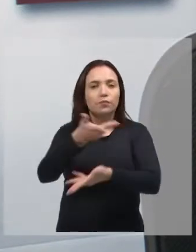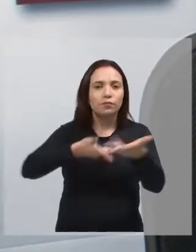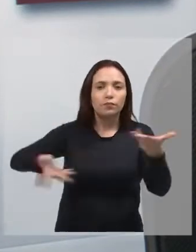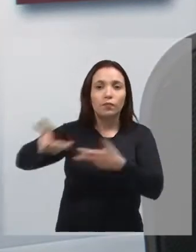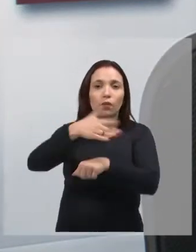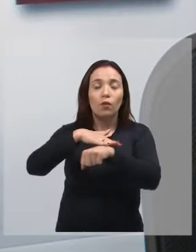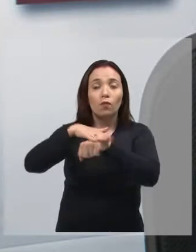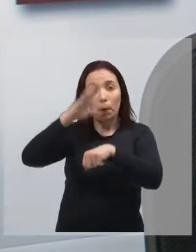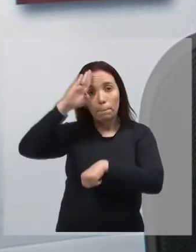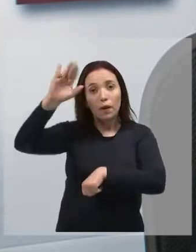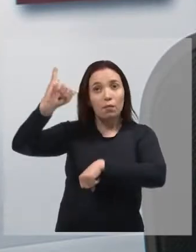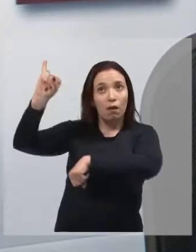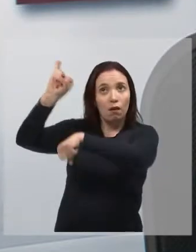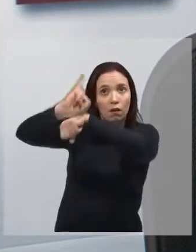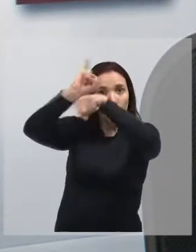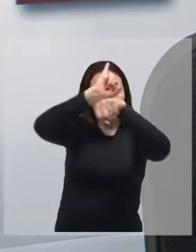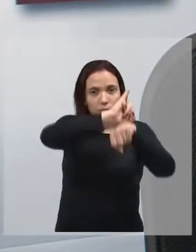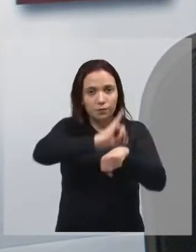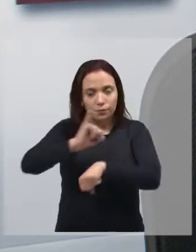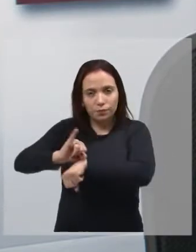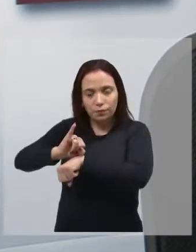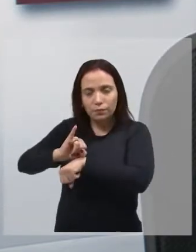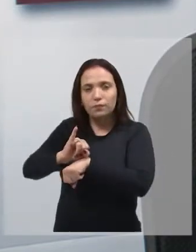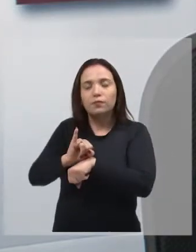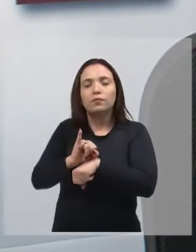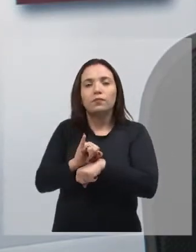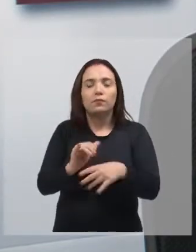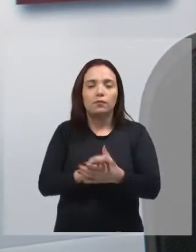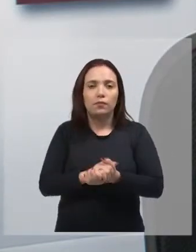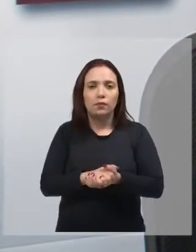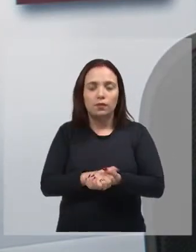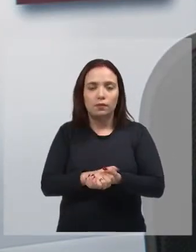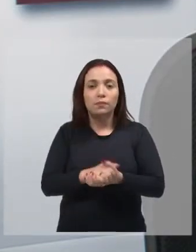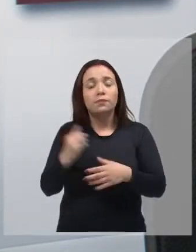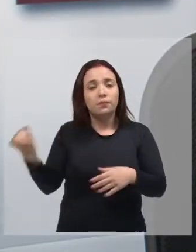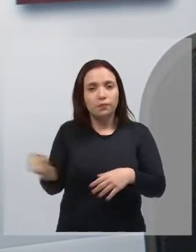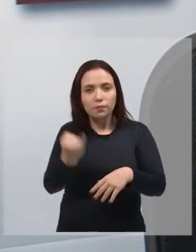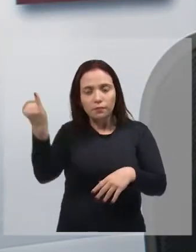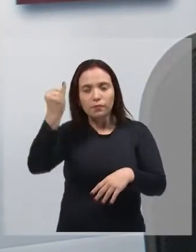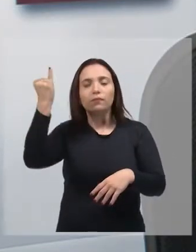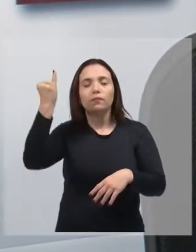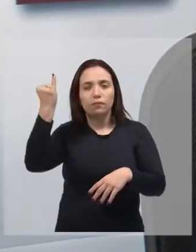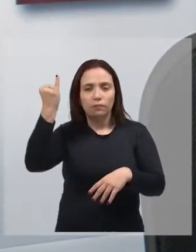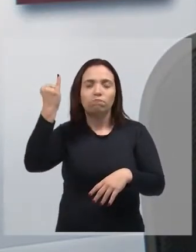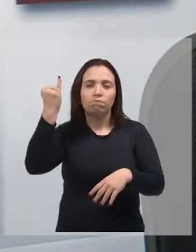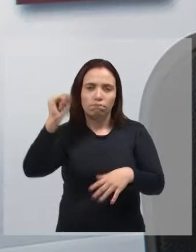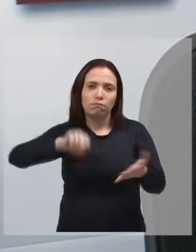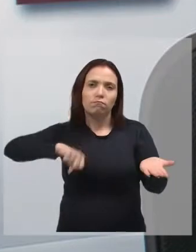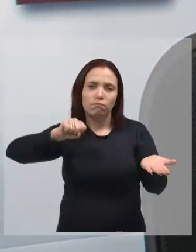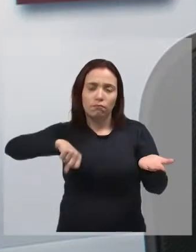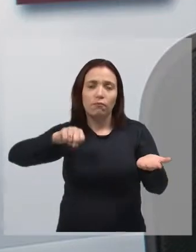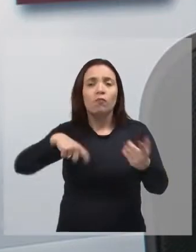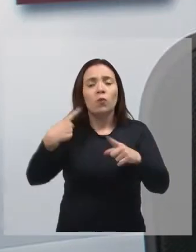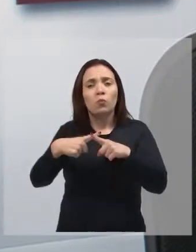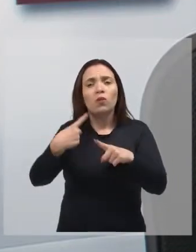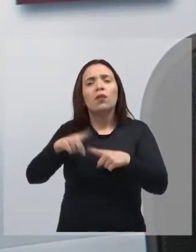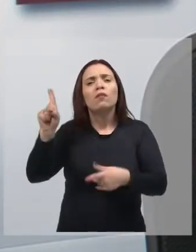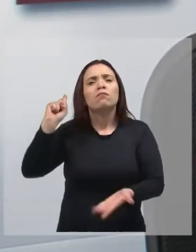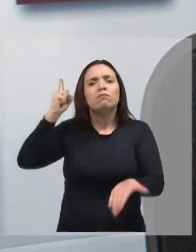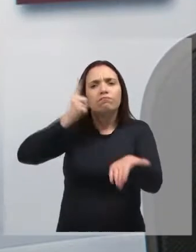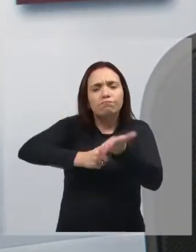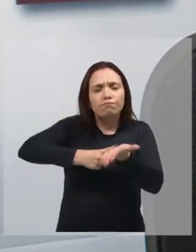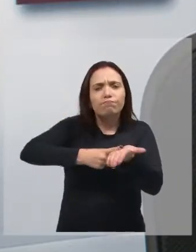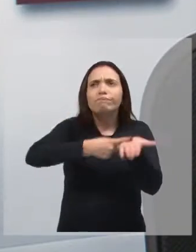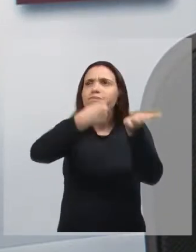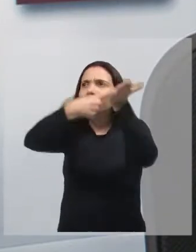grandes cidades, em síntese, das capitais. Quer dizer, é importante isso, né? Esse pacto